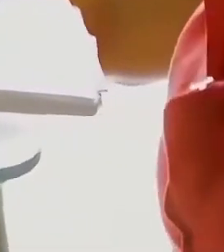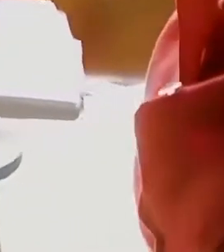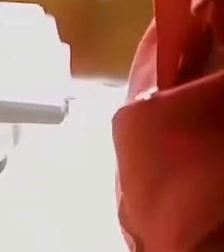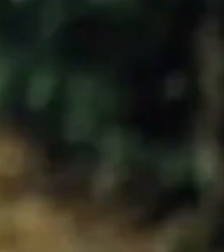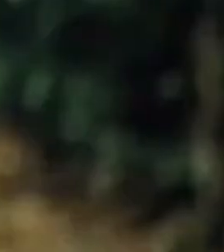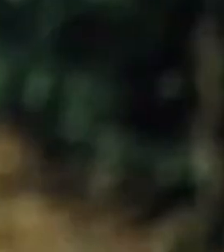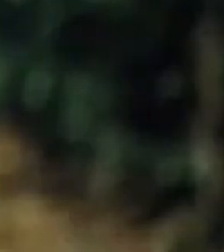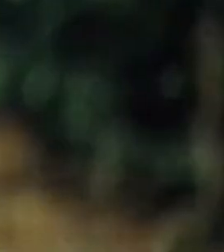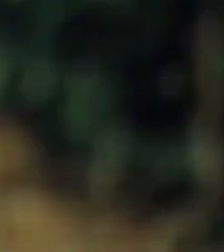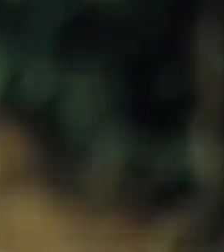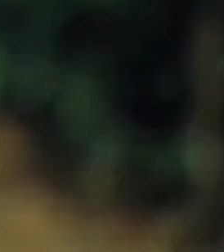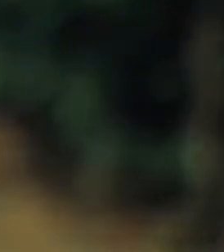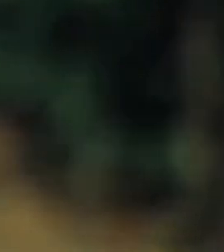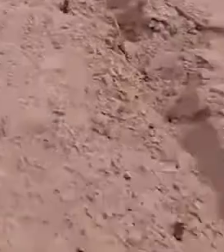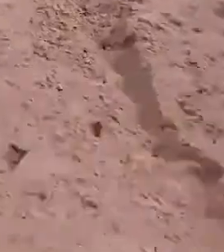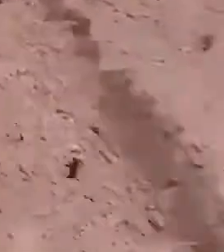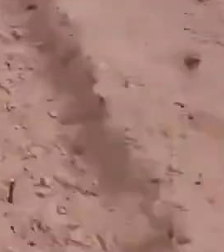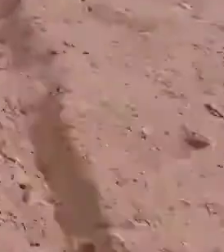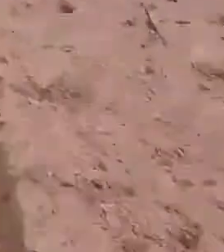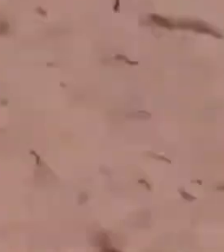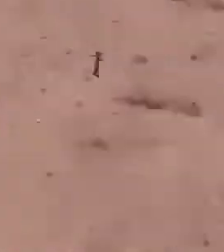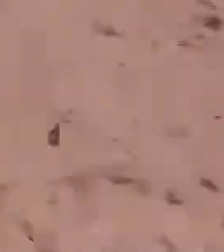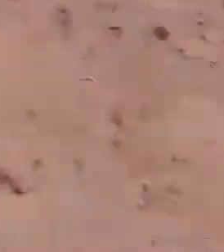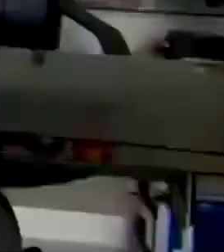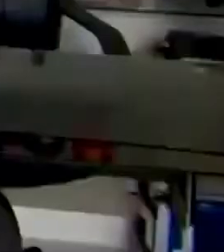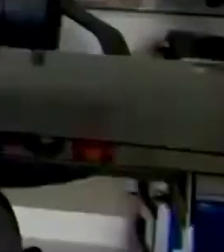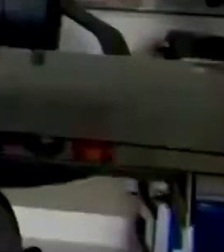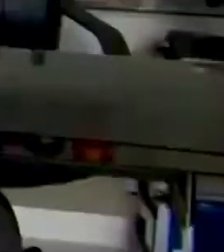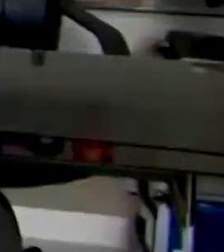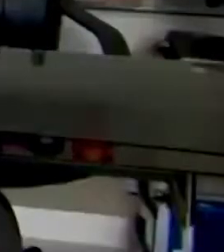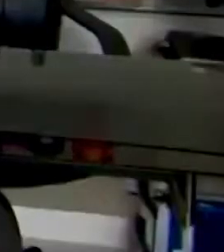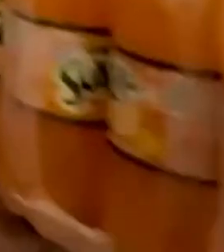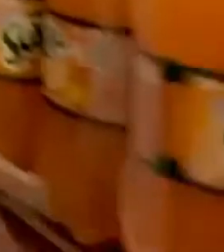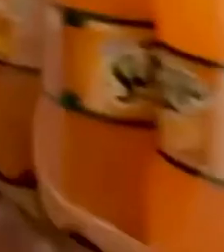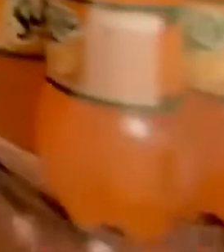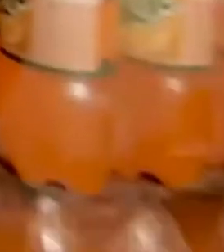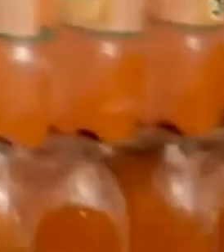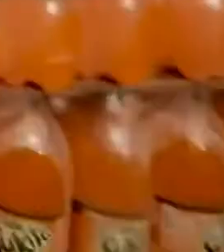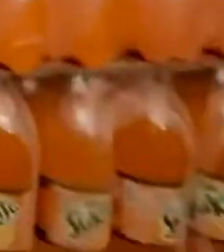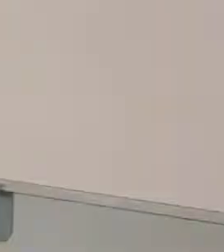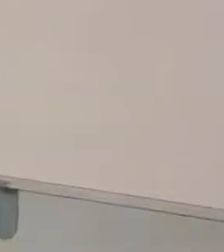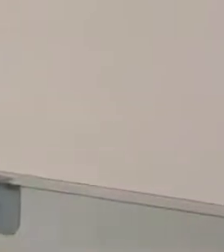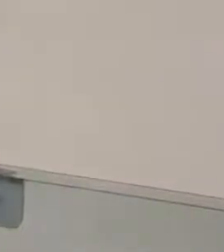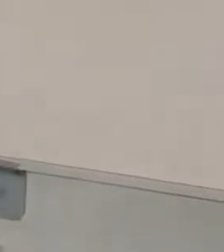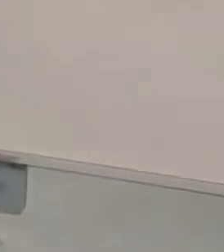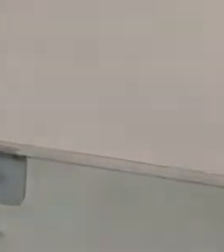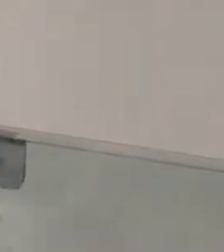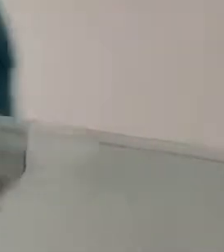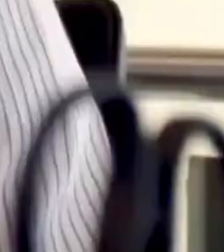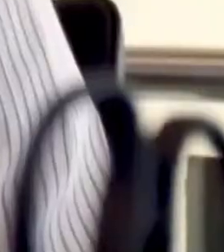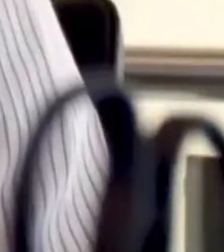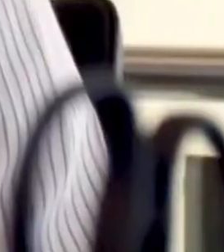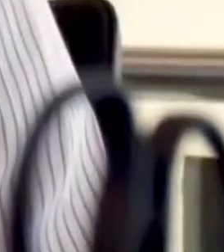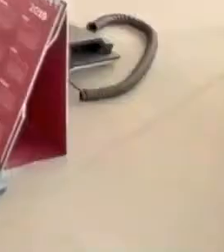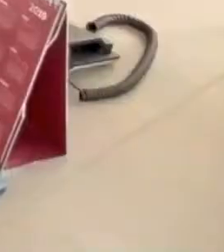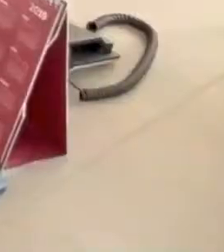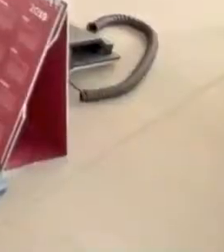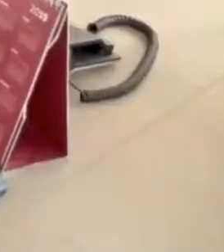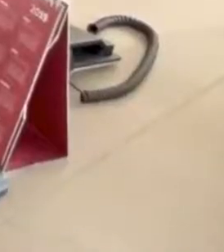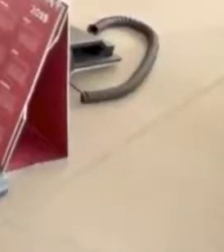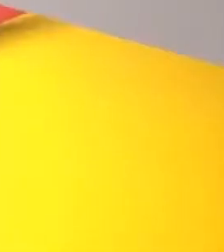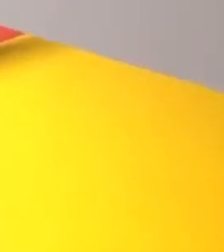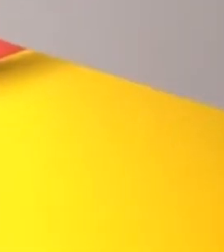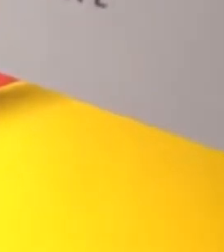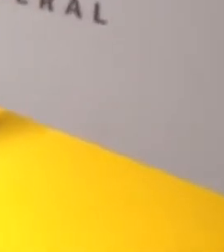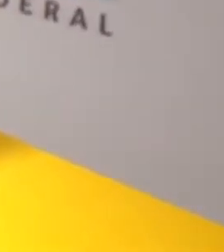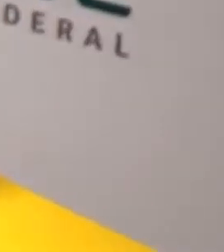Ele chega em lugares que você nem pode imaginar e transforma a vida de milhares de pessoas. Um banco que